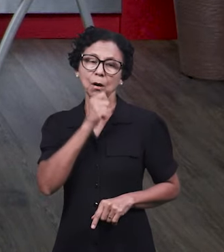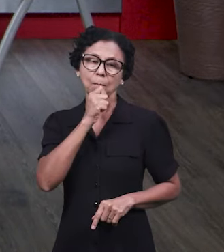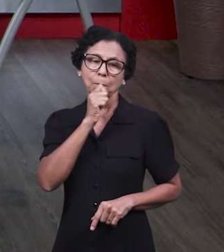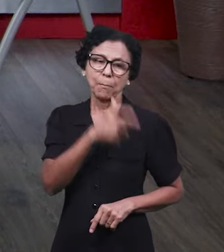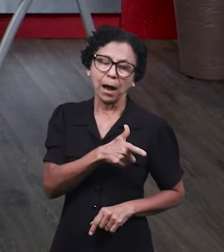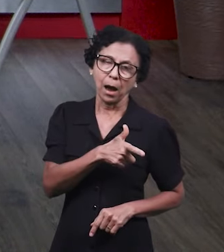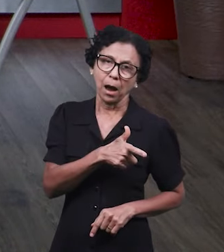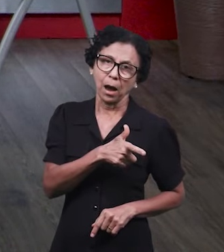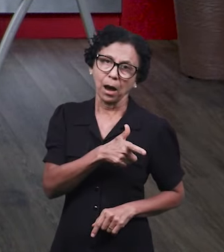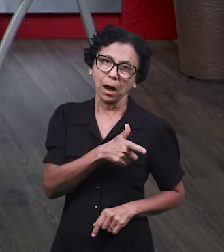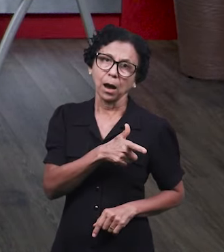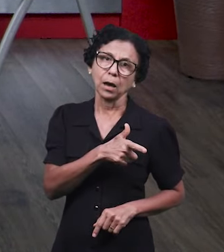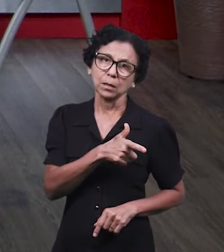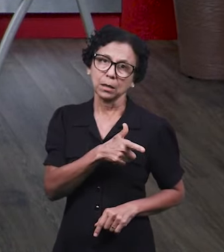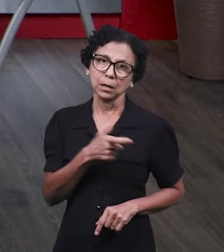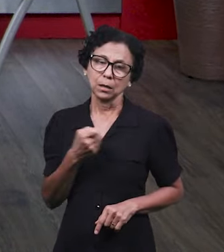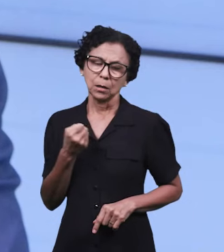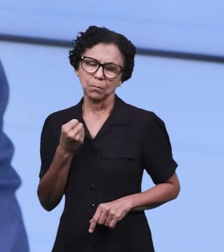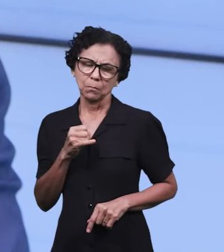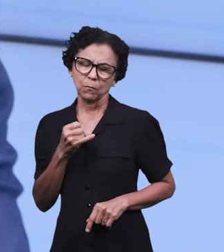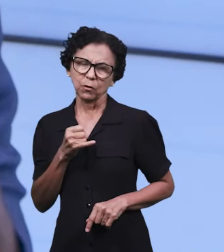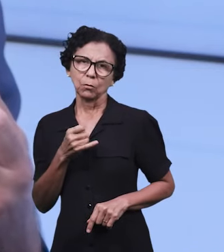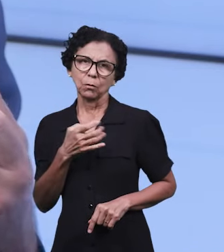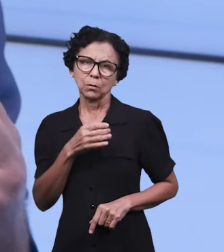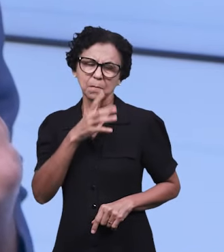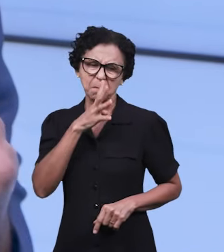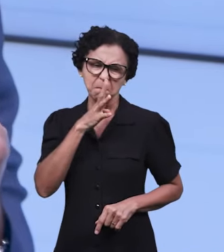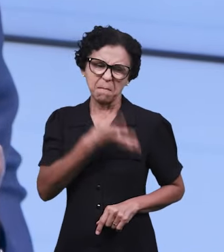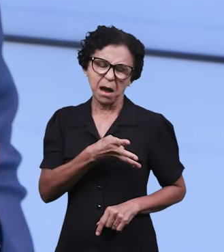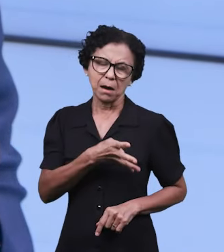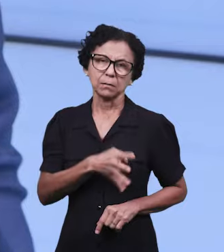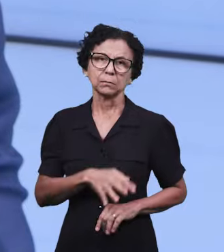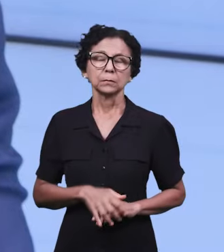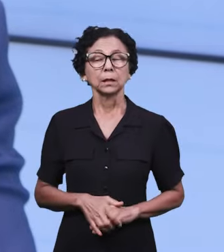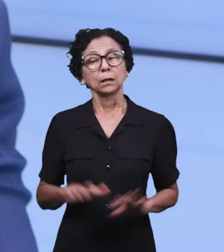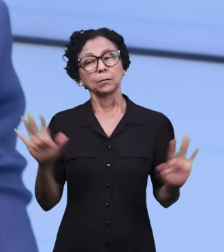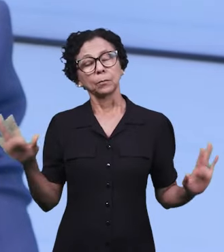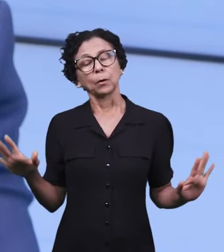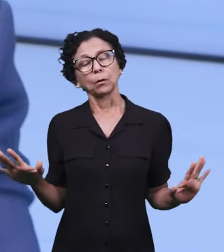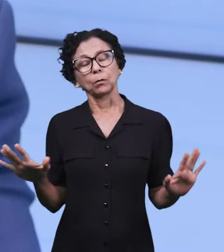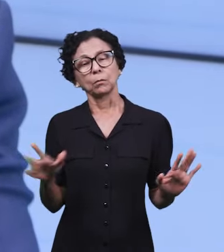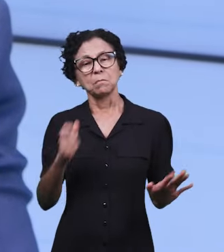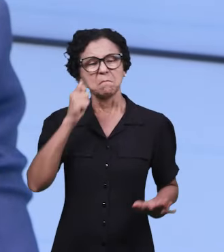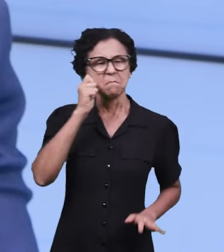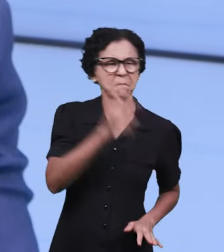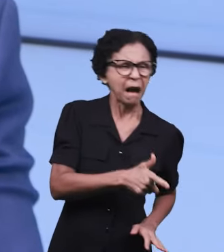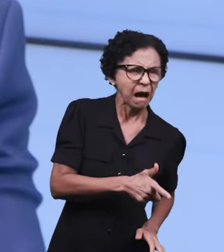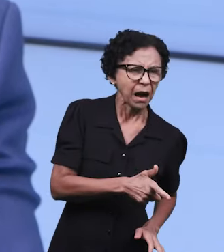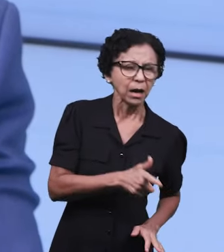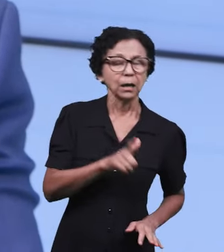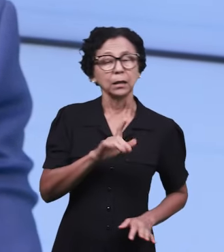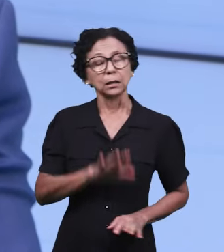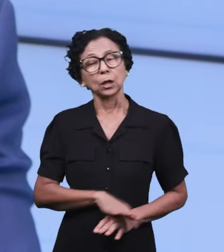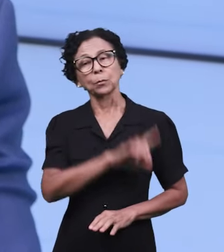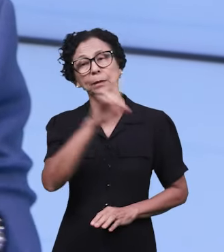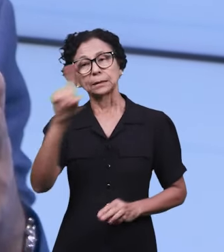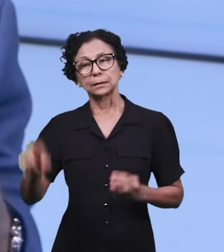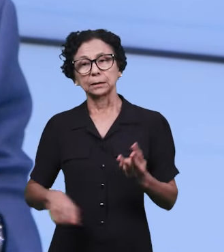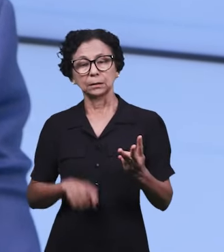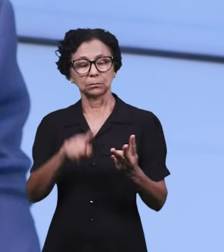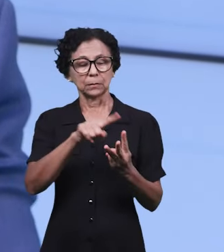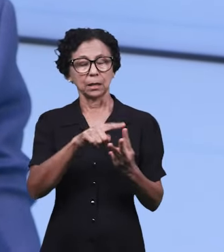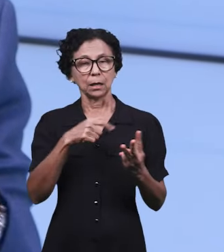lanaa falou sem gente se tentar juntar essas informações tanto a calúnia como a difamação eu preciso que um terceiro escute aquilo